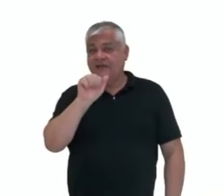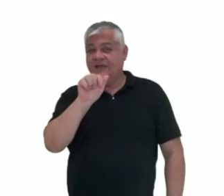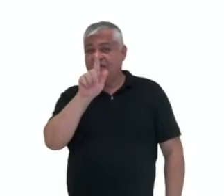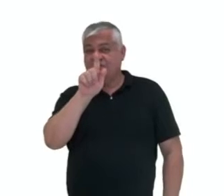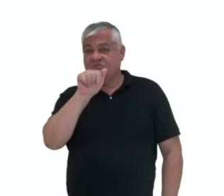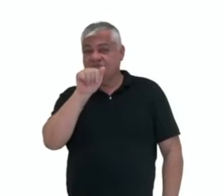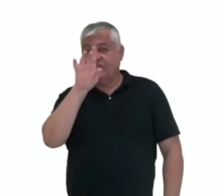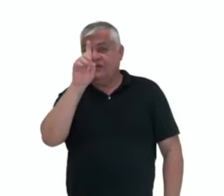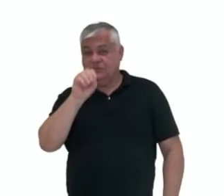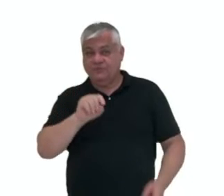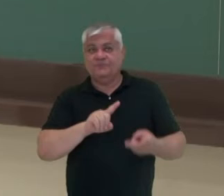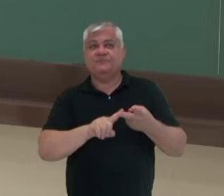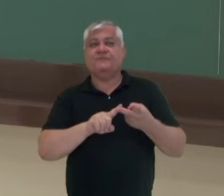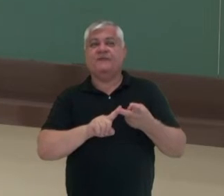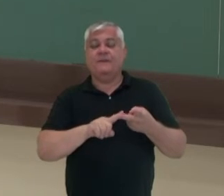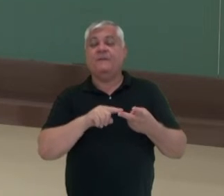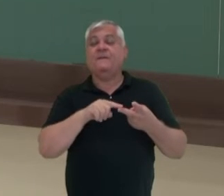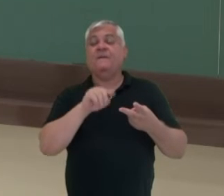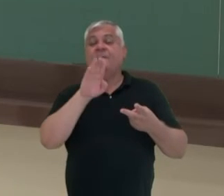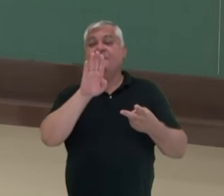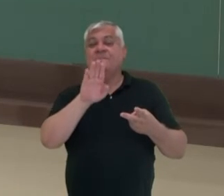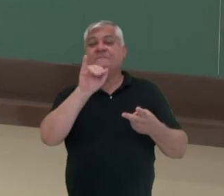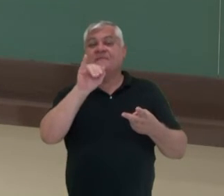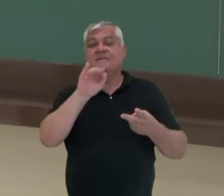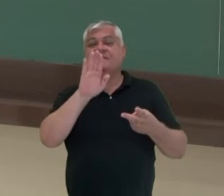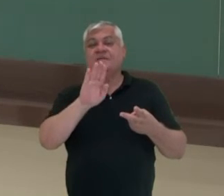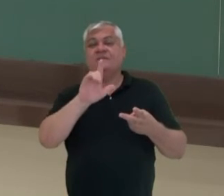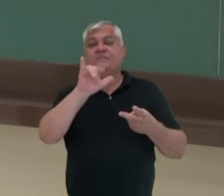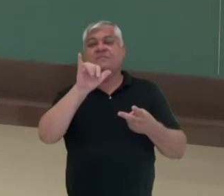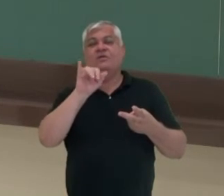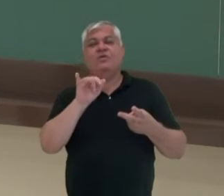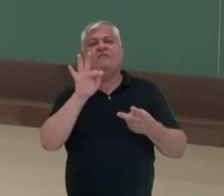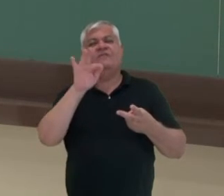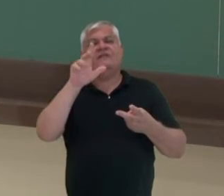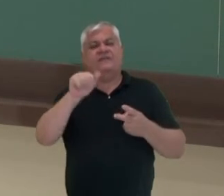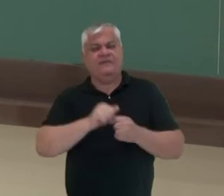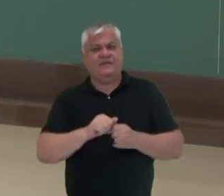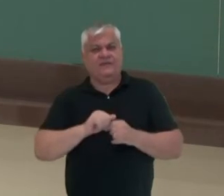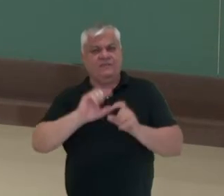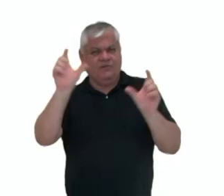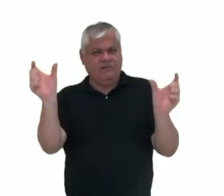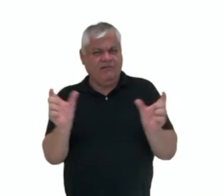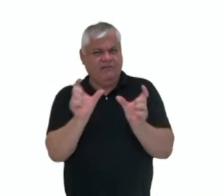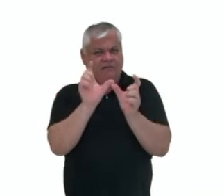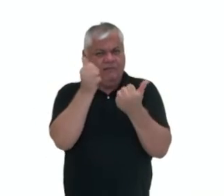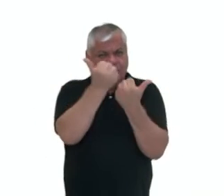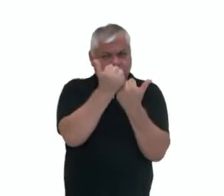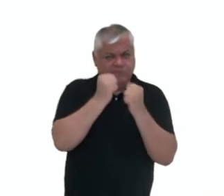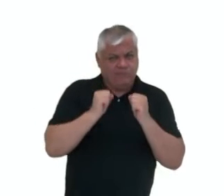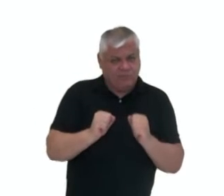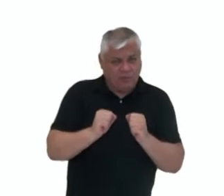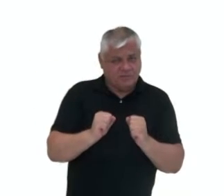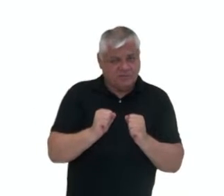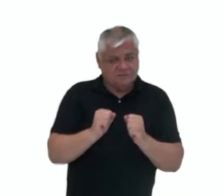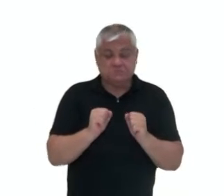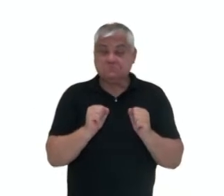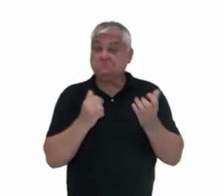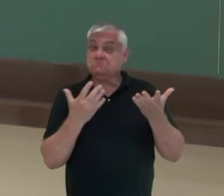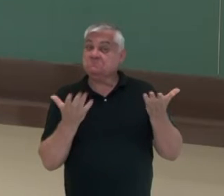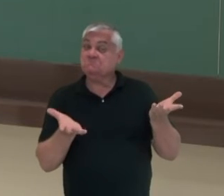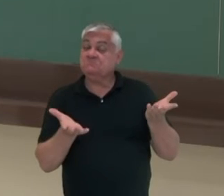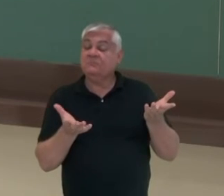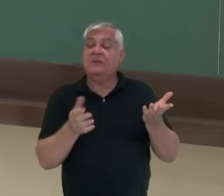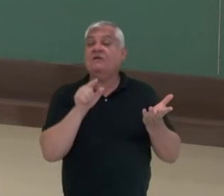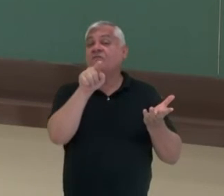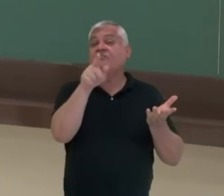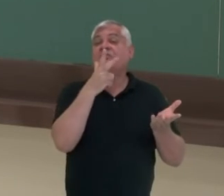Elas poderiam ser substituídas por outras sem comprometer-lhes os sentidos? Se puderem, quais são as